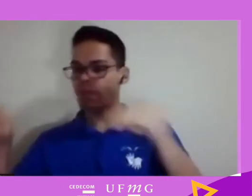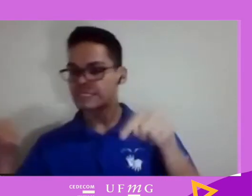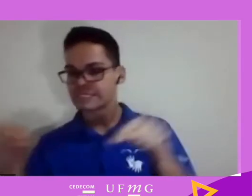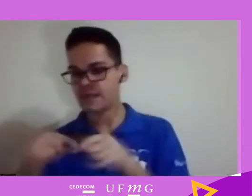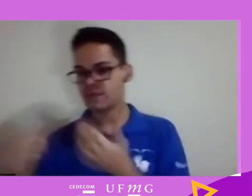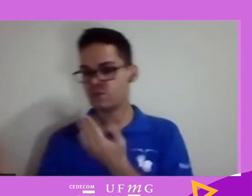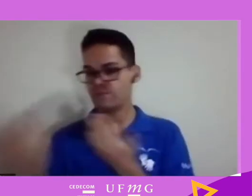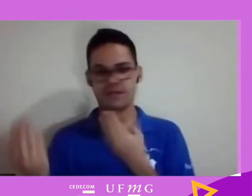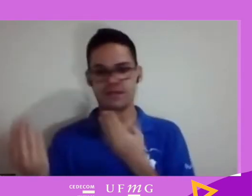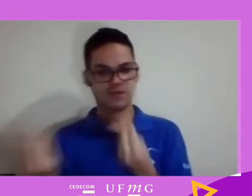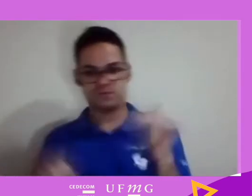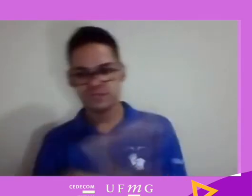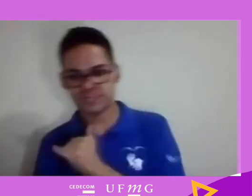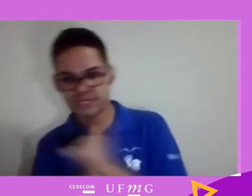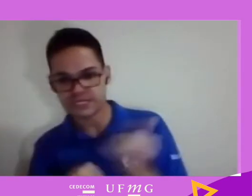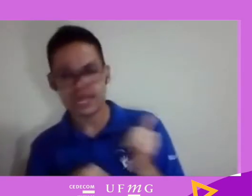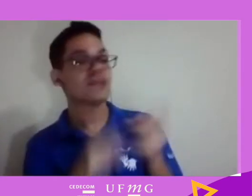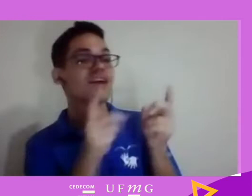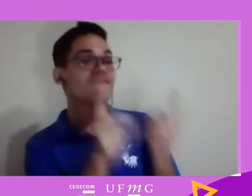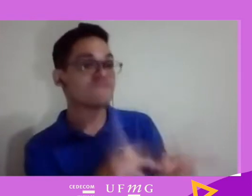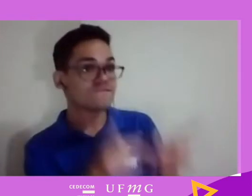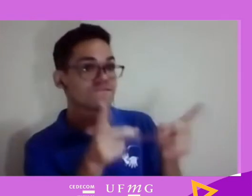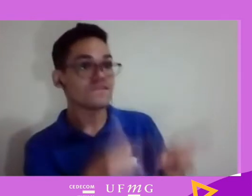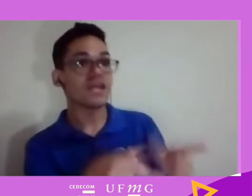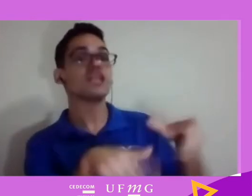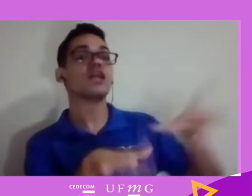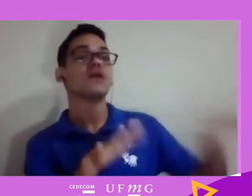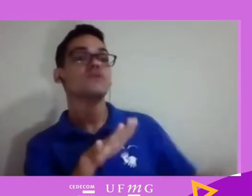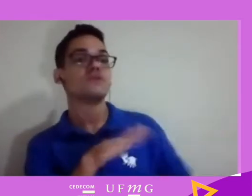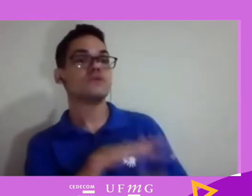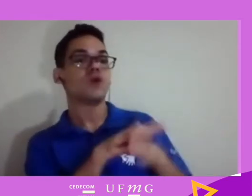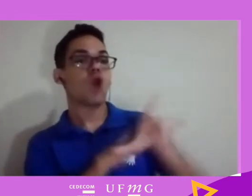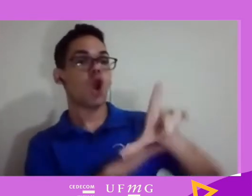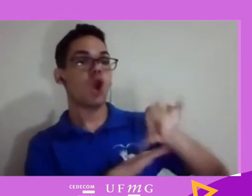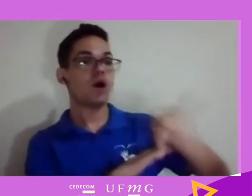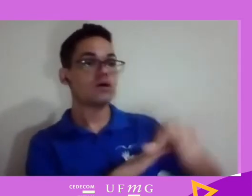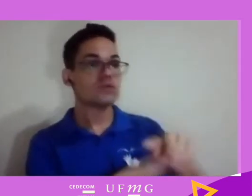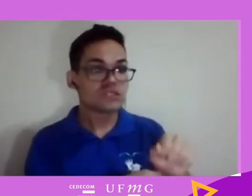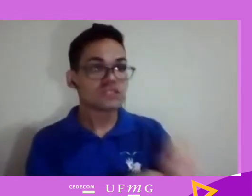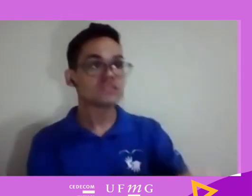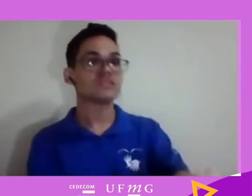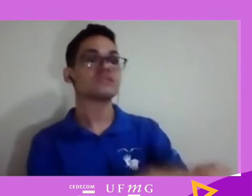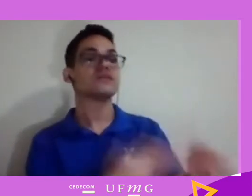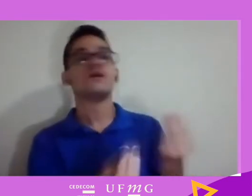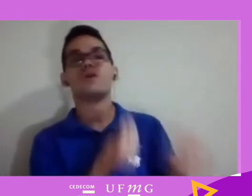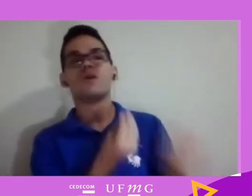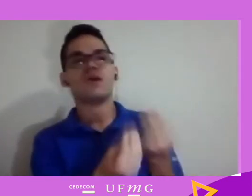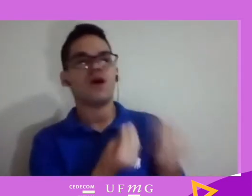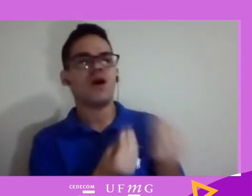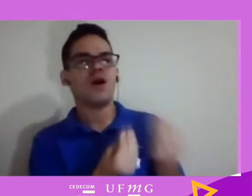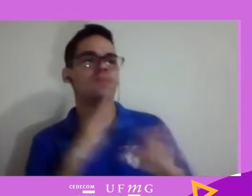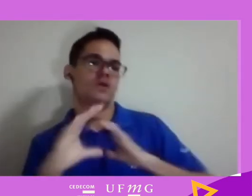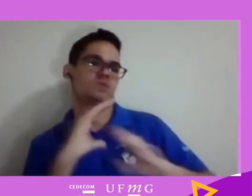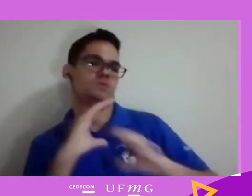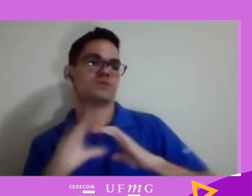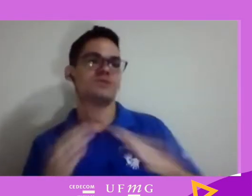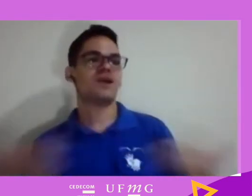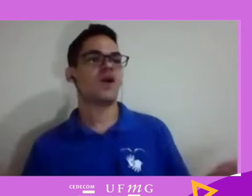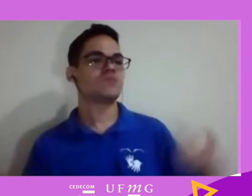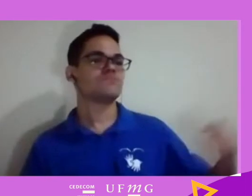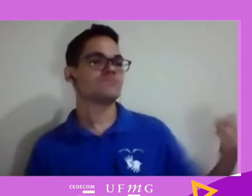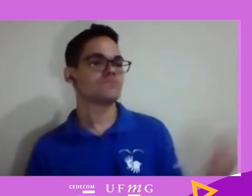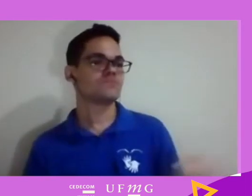com sala de aula, com comércio, com várias outras situações que são essas da nossa